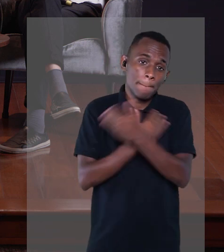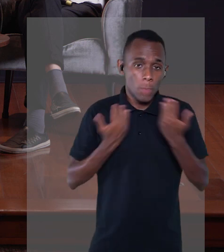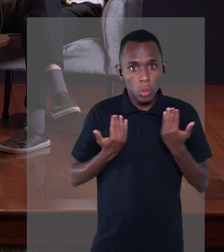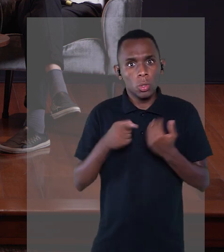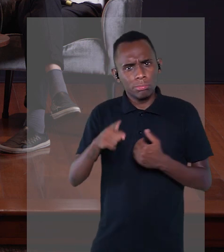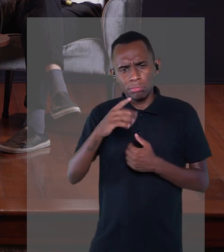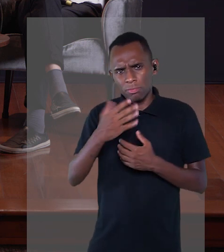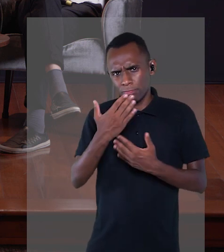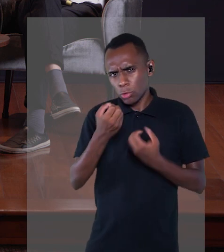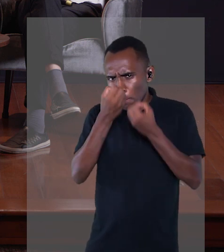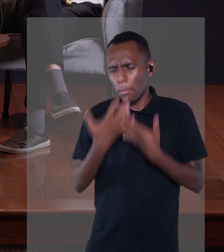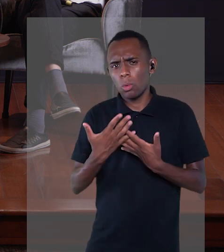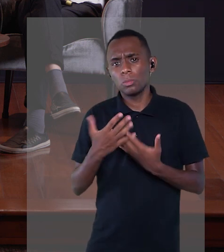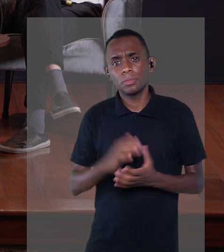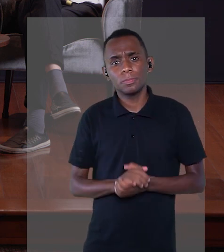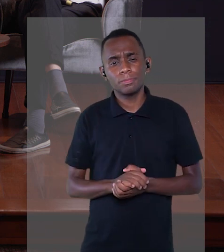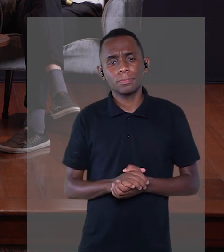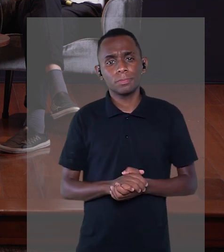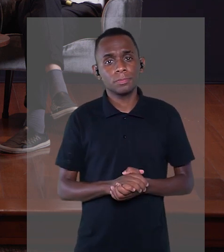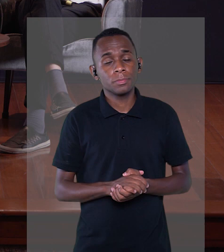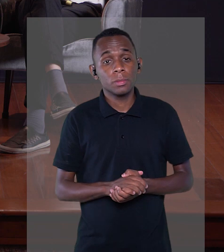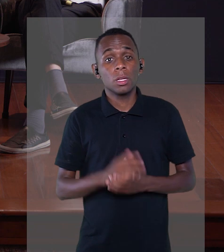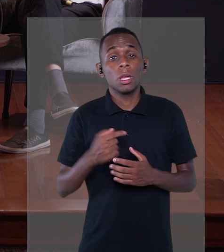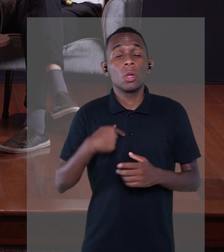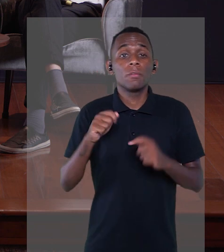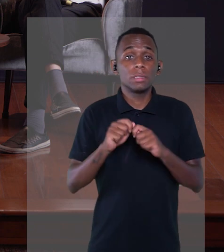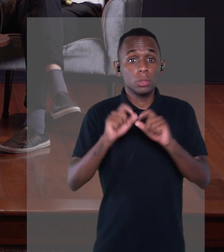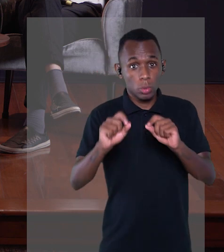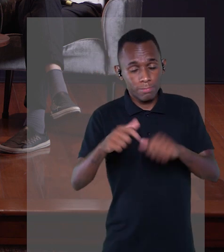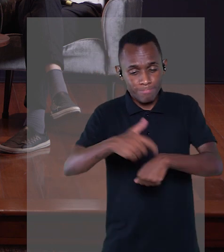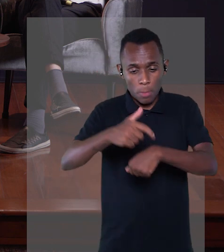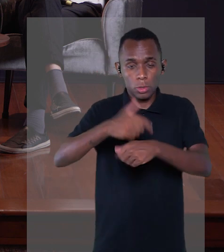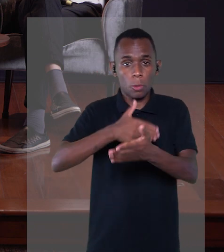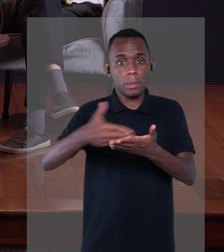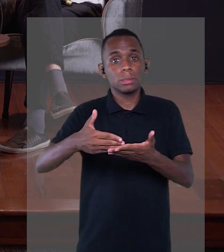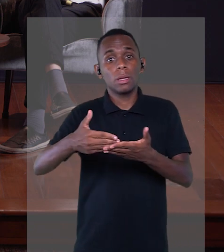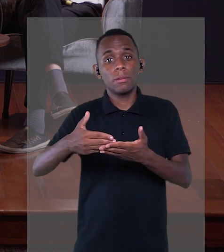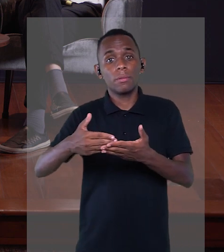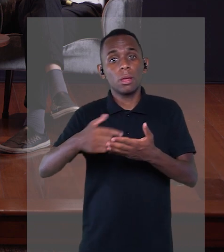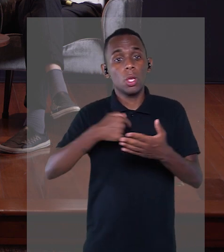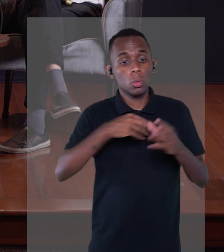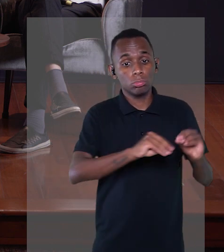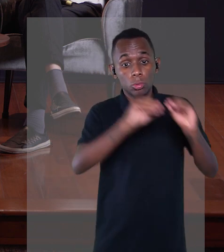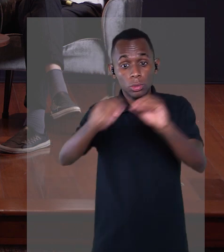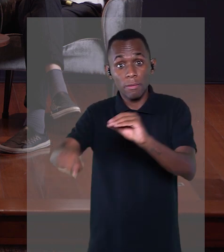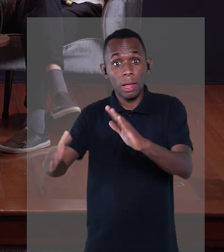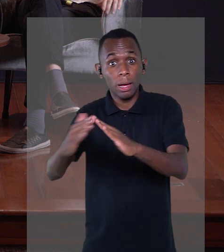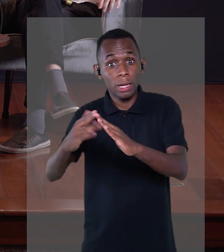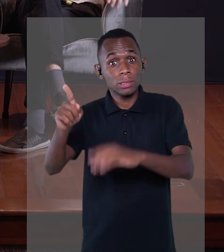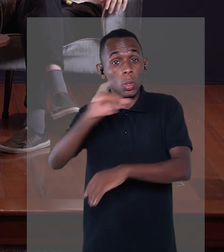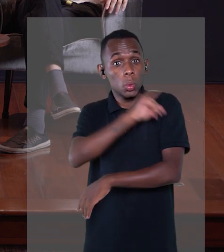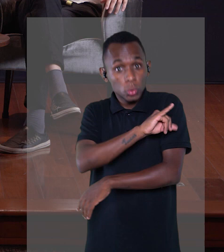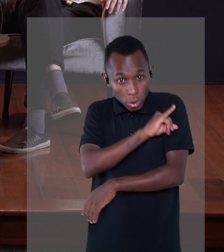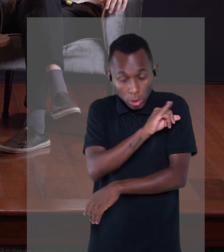mundo, não só do Brasil. E o que eu fazia? Quando começava a gravar, eu me mudava para a casa do Arthur, lá em Niterói.